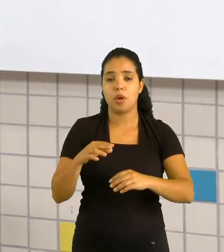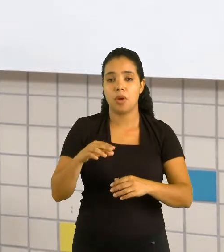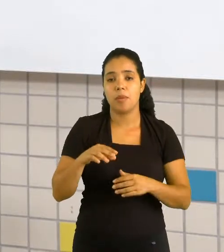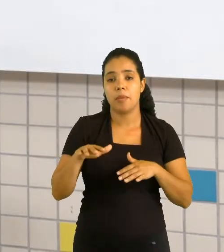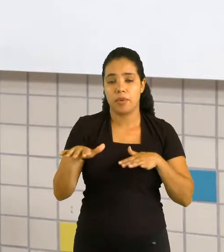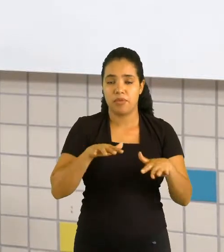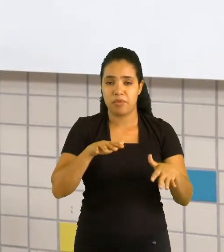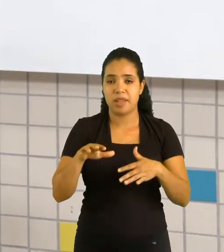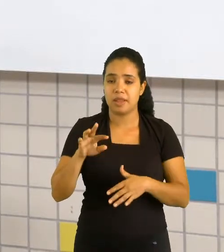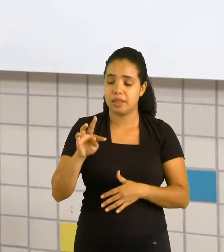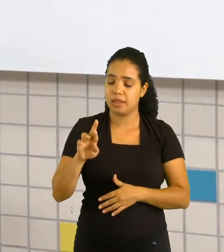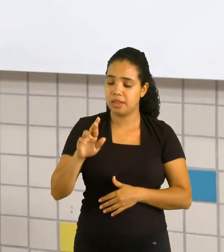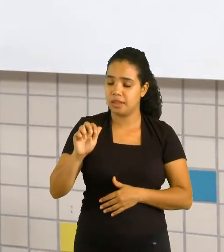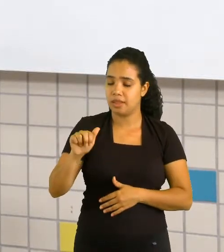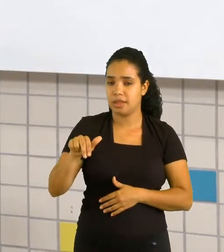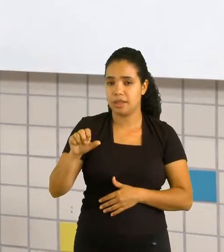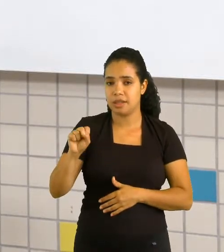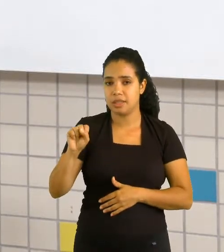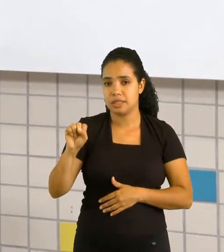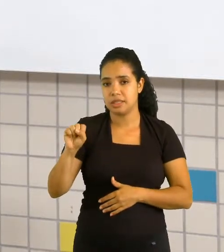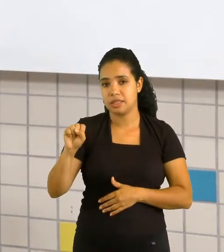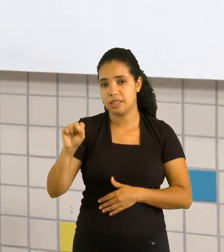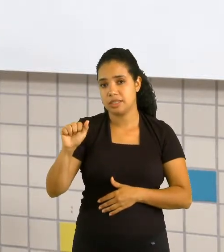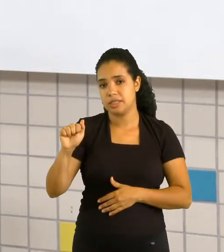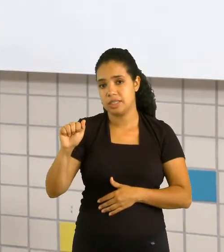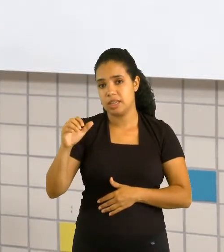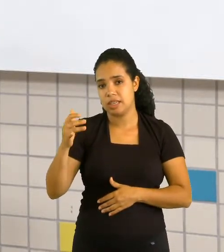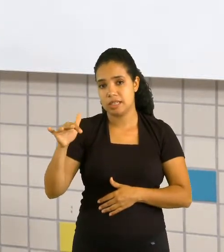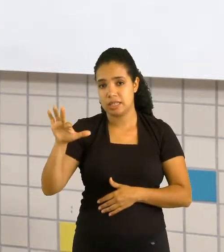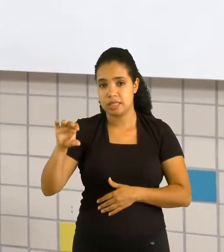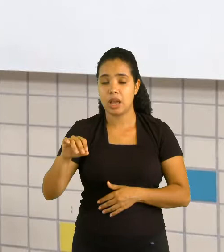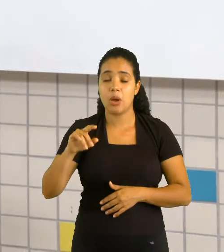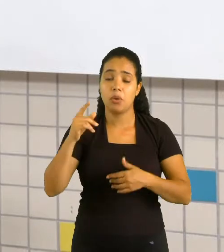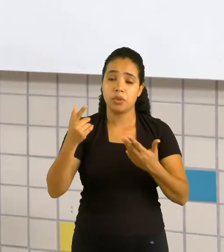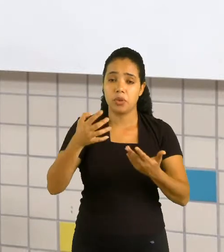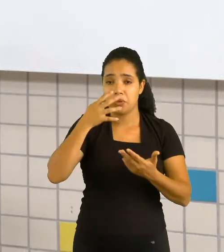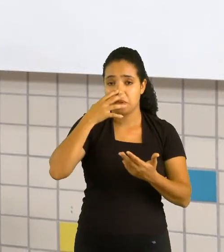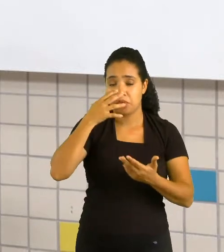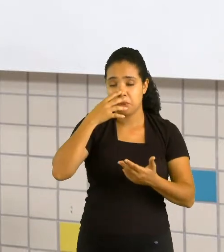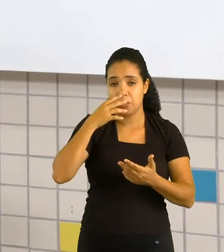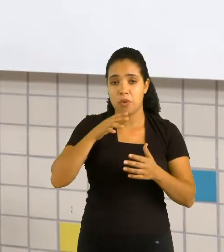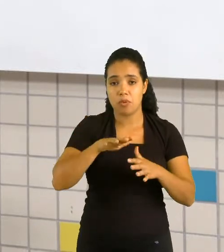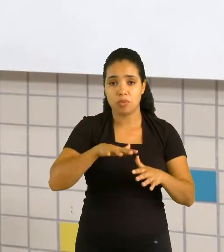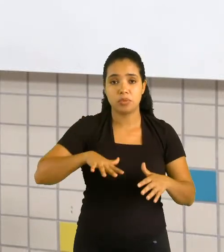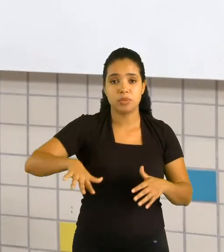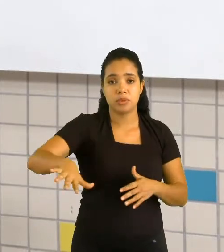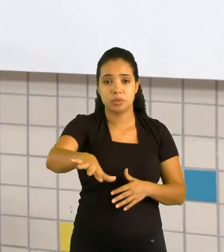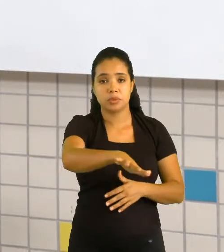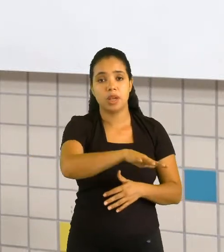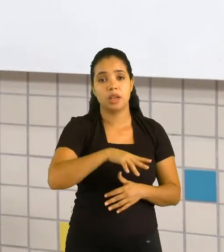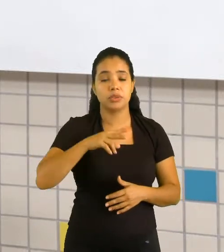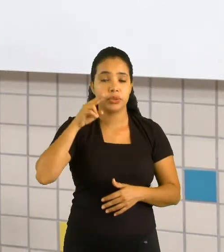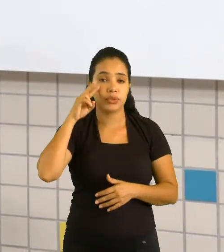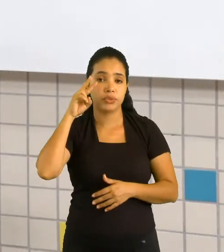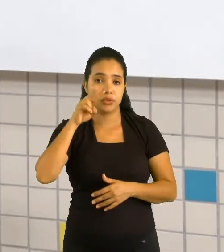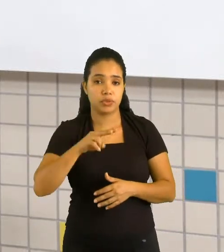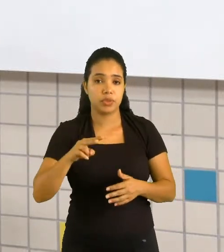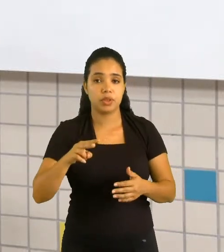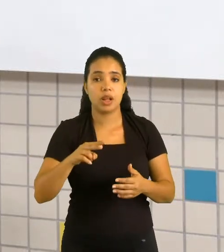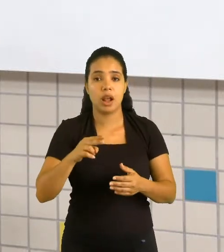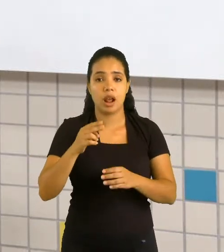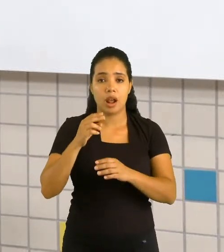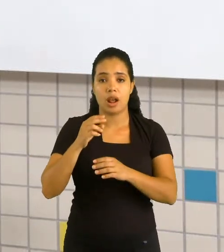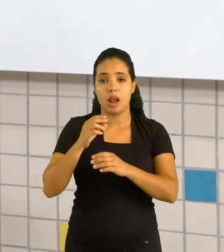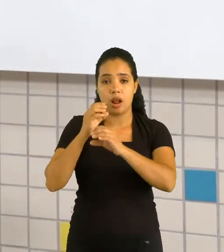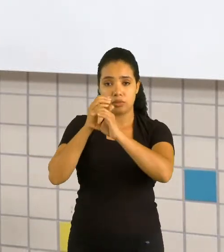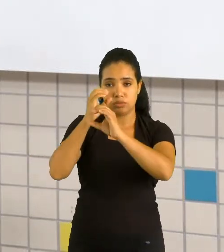sobre instrumentos de observação dos astros no espaço. Nós vimos a luneta, que